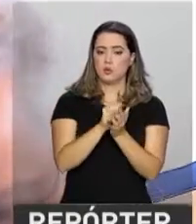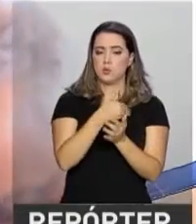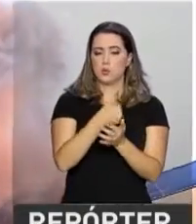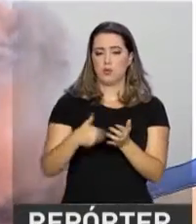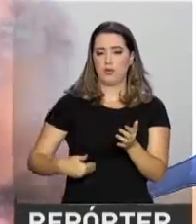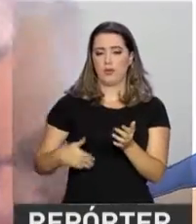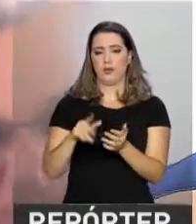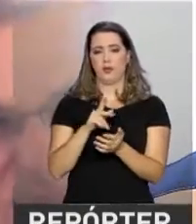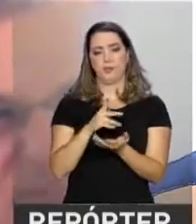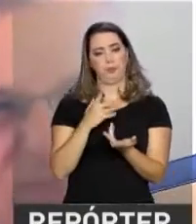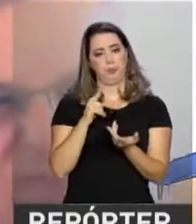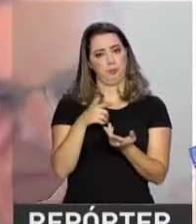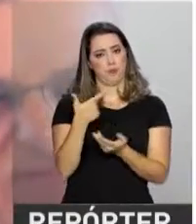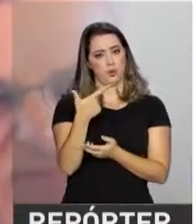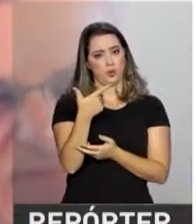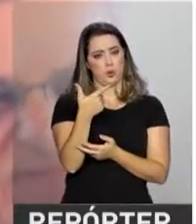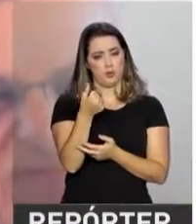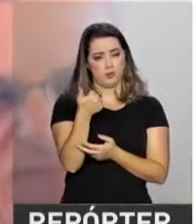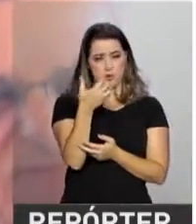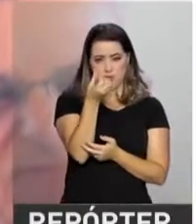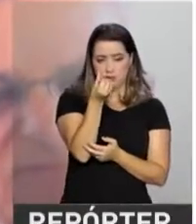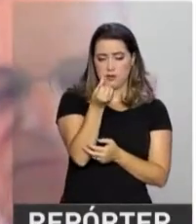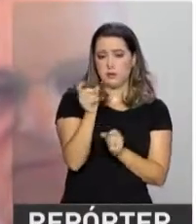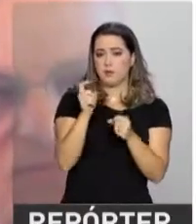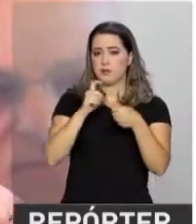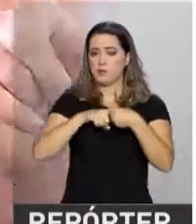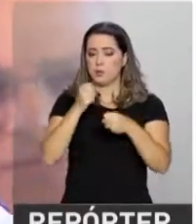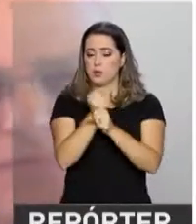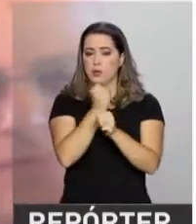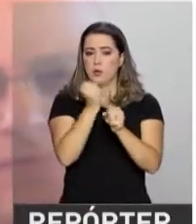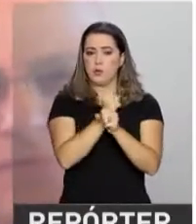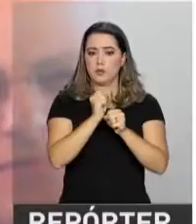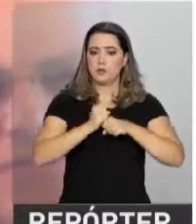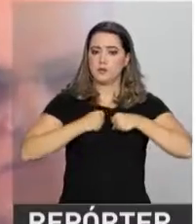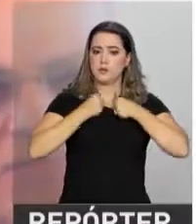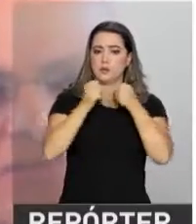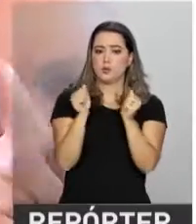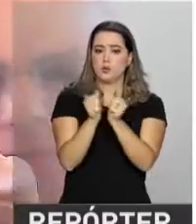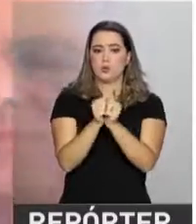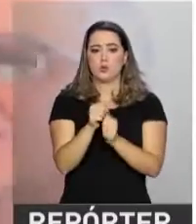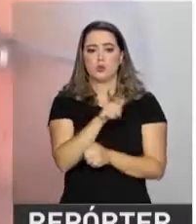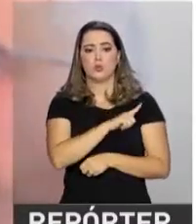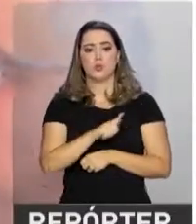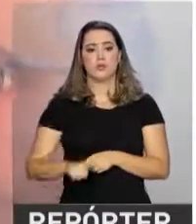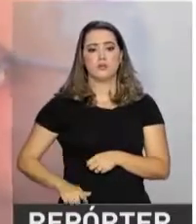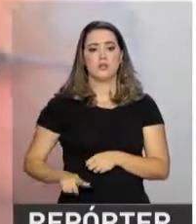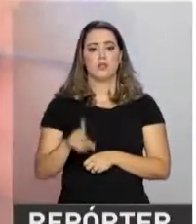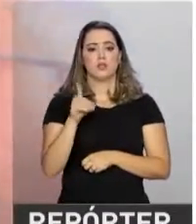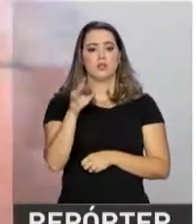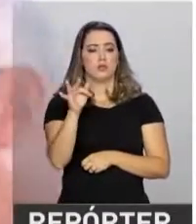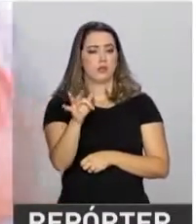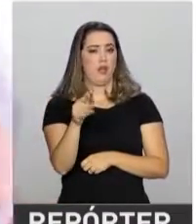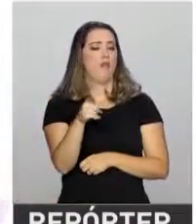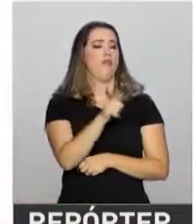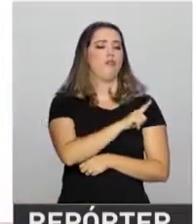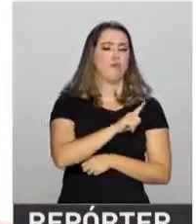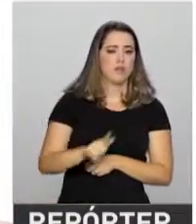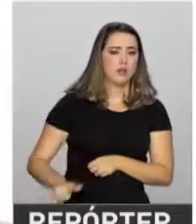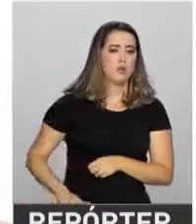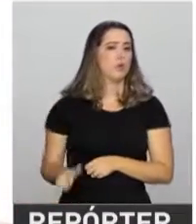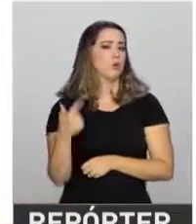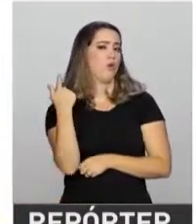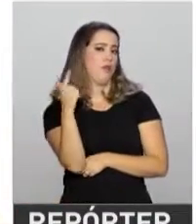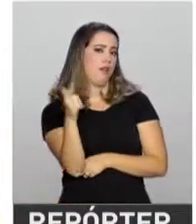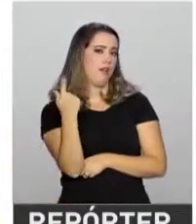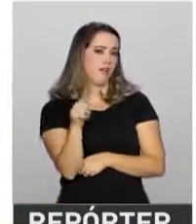em 2016 essa obra foi retomada neste esforço governador lindenberg e se fosse governador marconi mas com a determinação